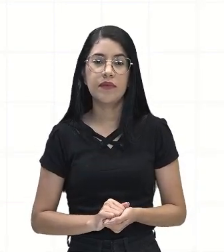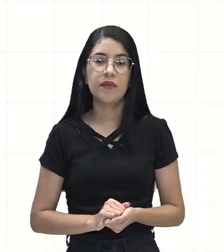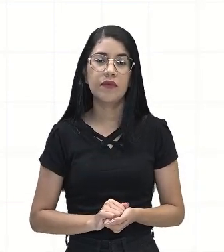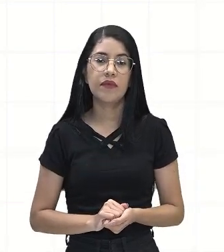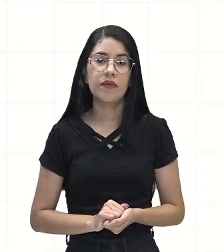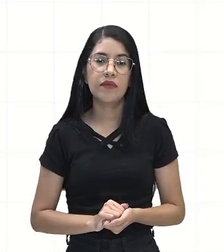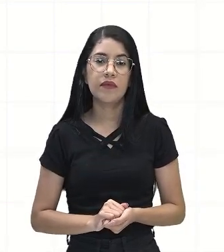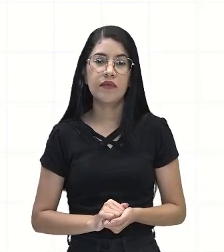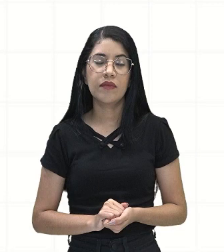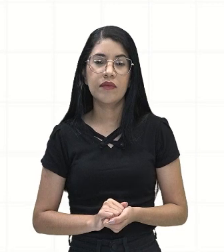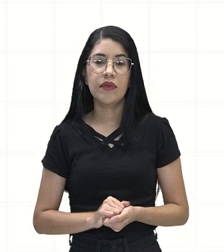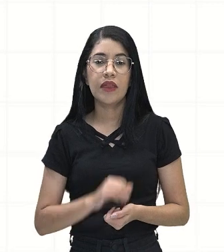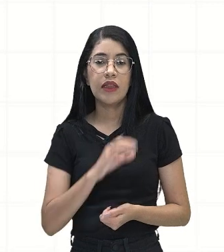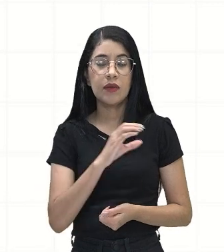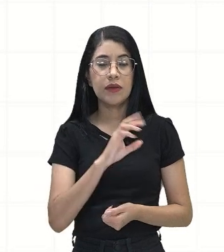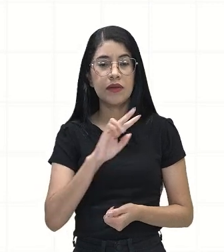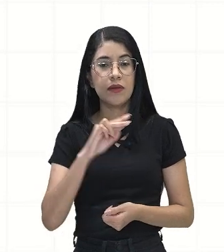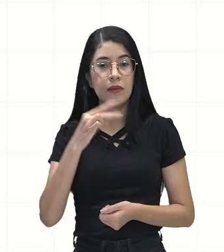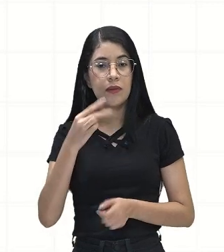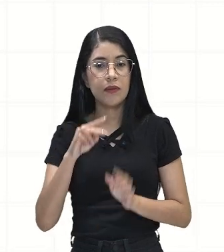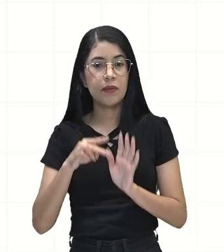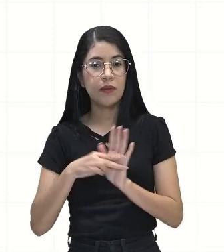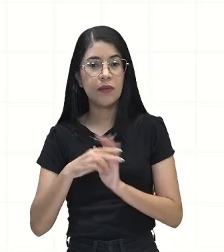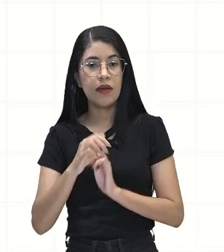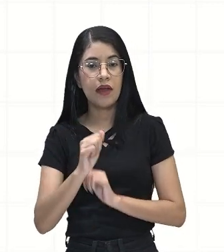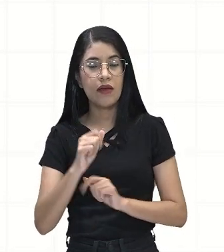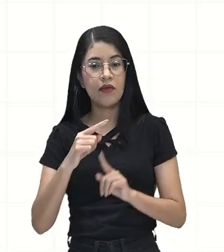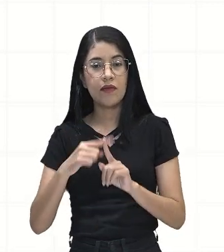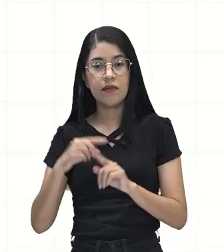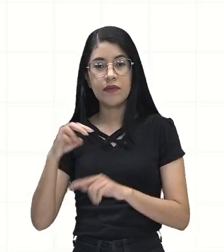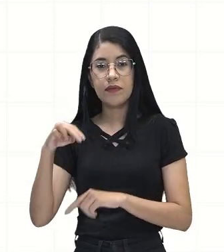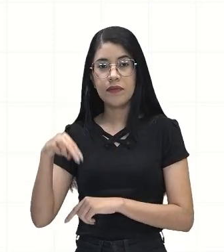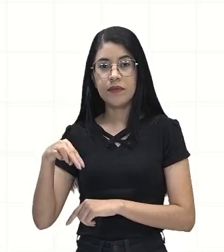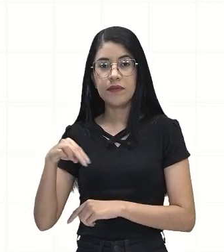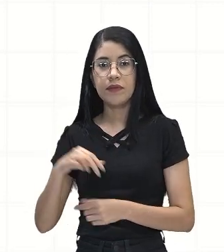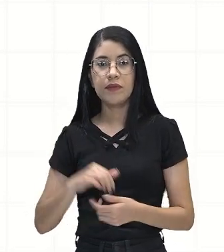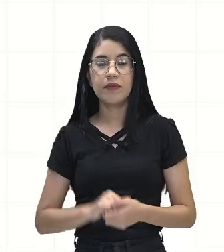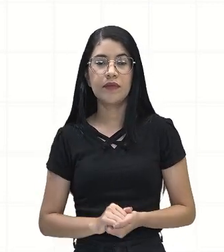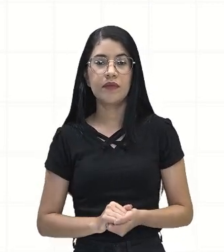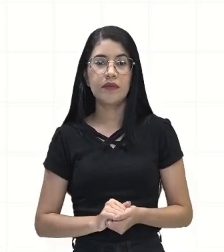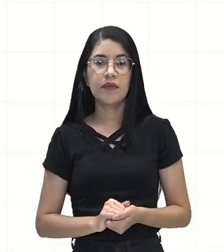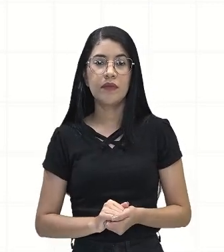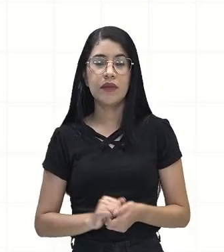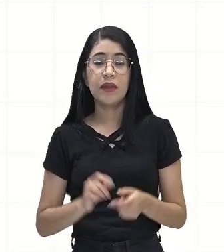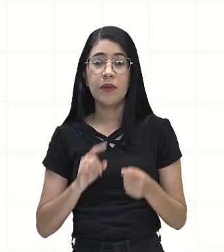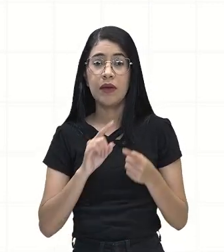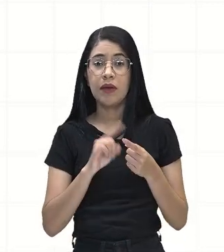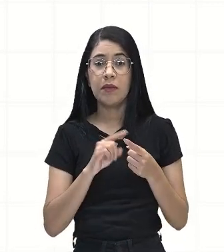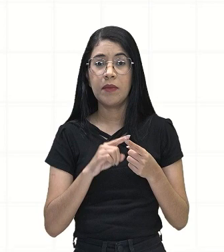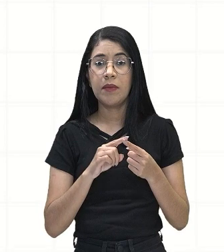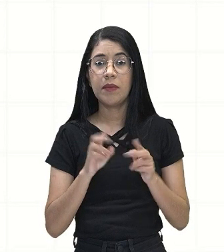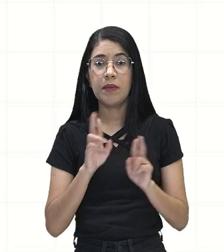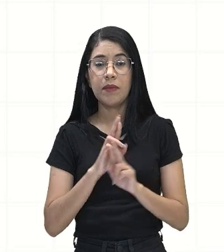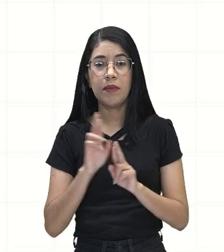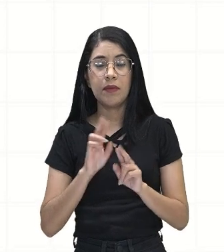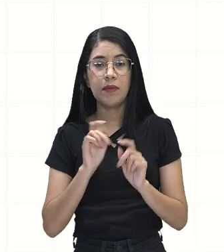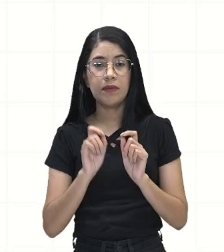proporções. Então, C ao quadrado é igual a AN. Então, a primeira relação, o que é que diz? O